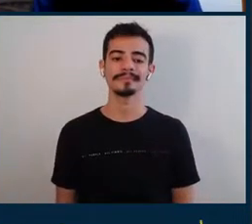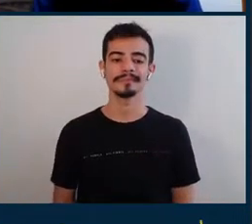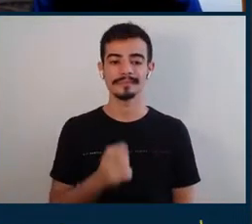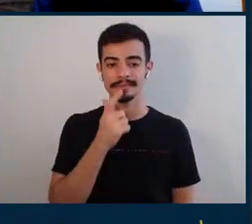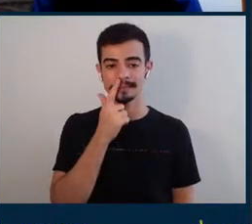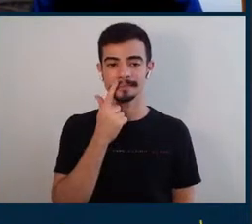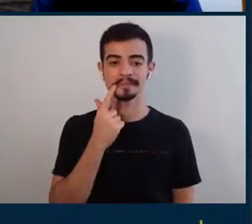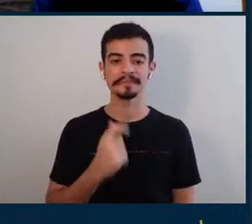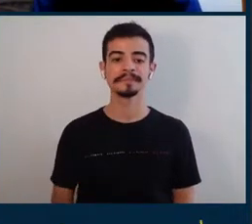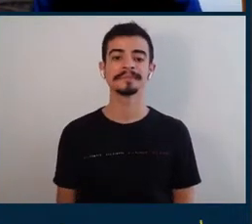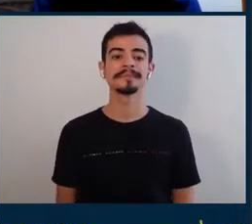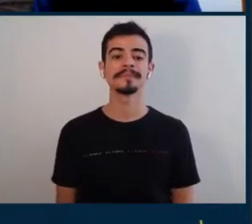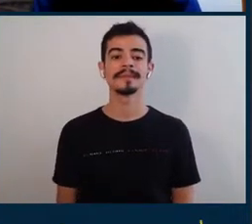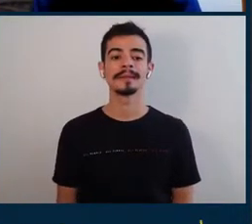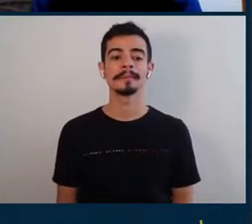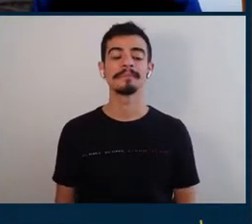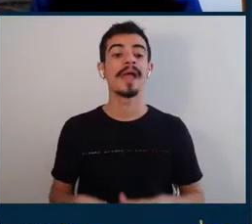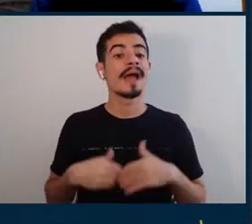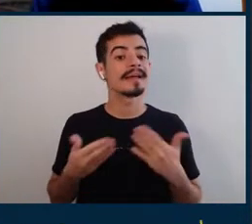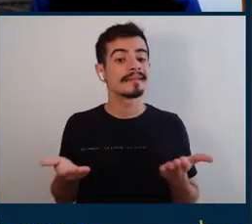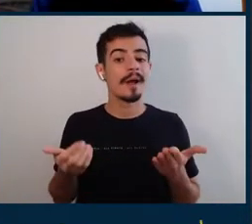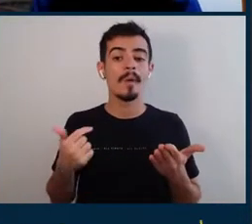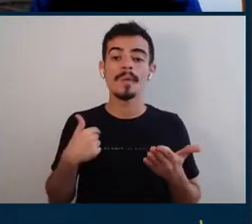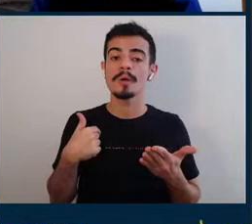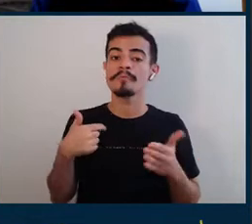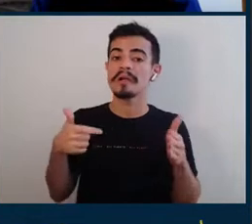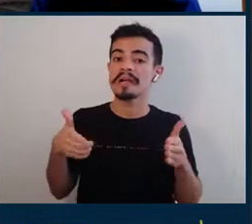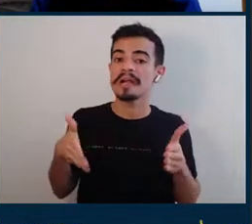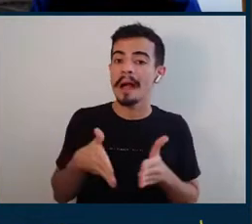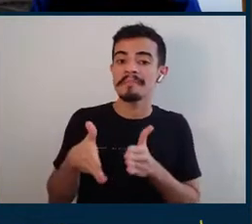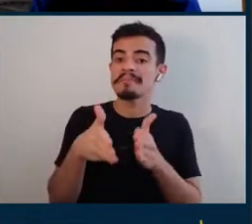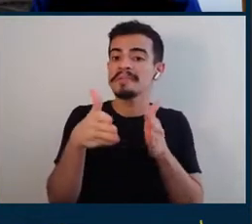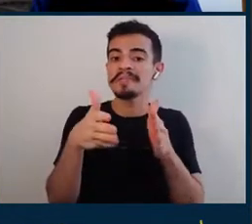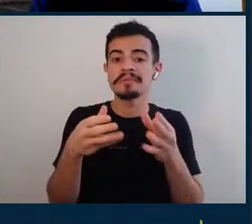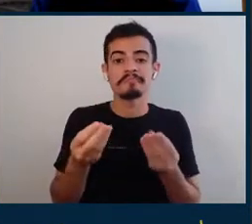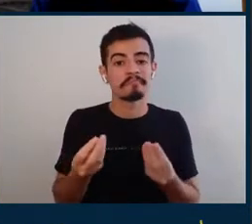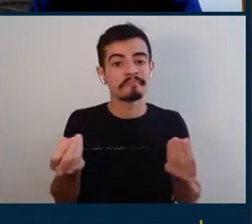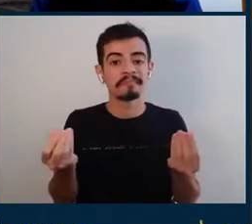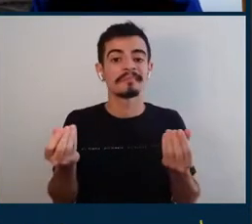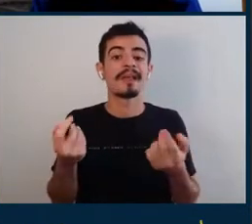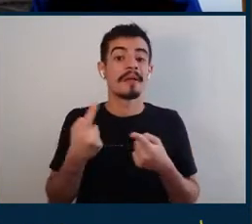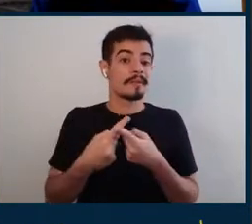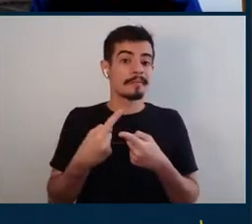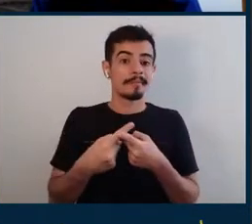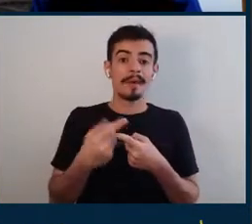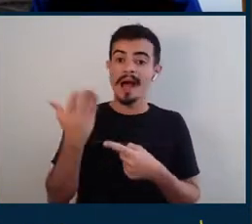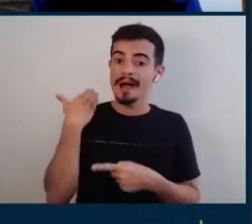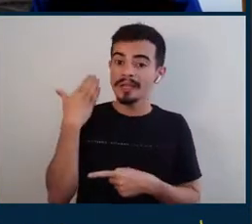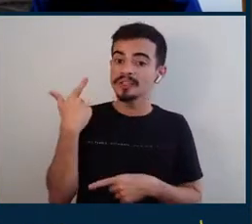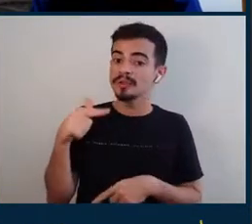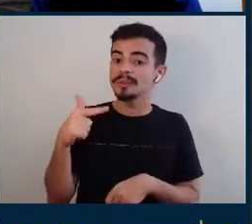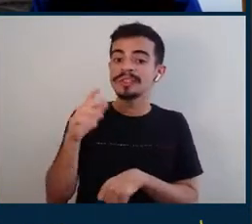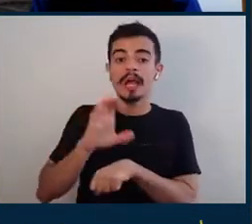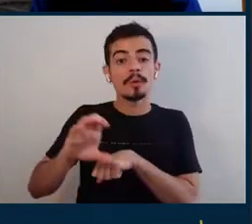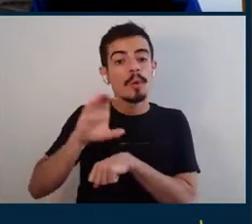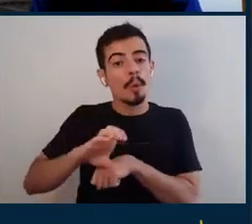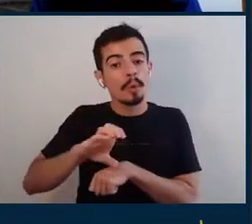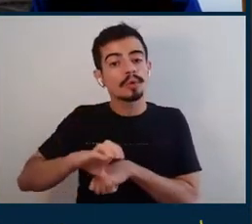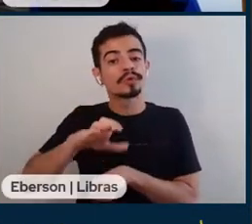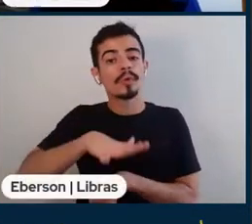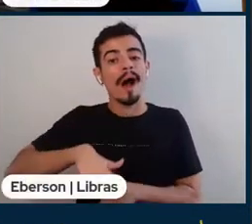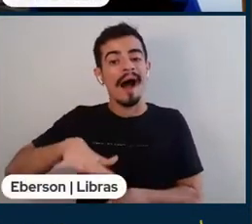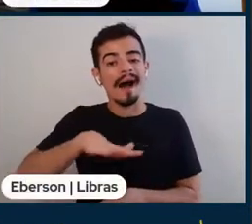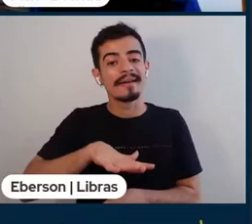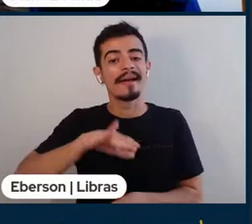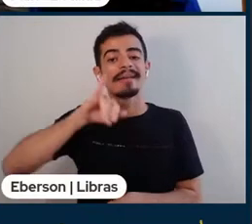eu não tive ali um caminho muito pré-definido, né? E eu acho que até porque não tinha tantos cursos, principalmente para essa área de